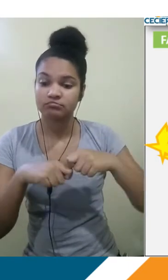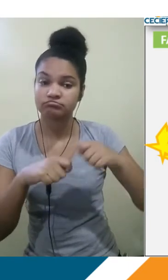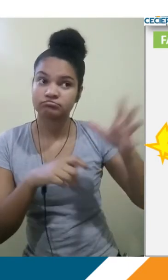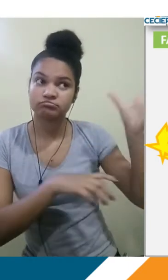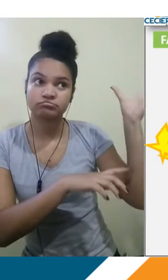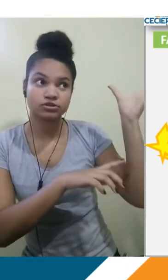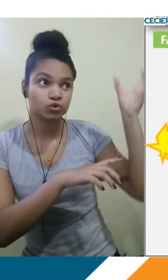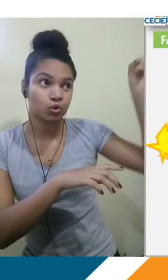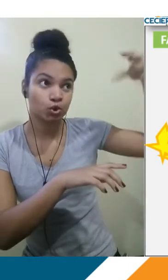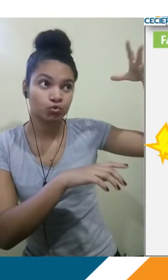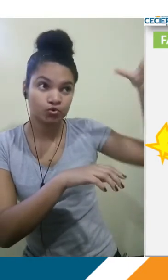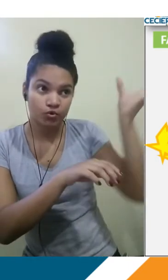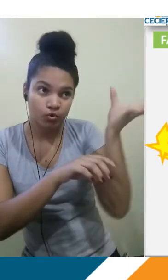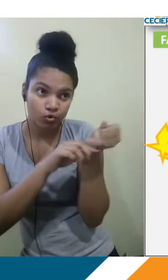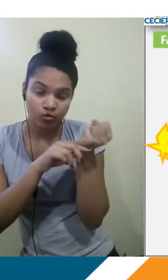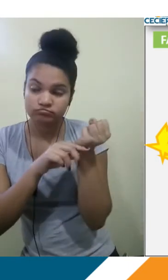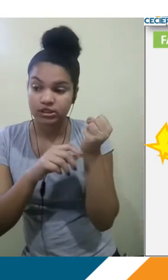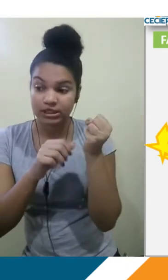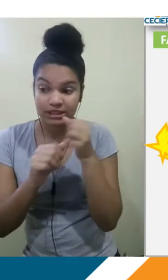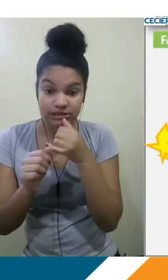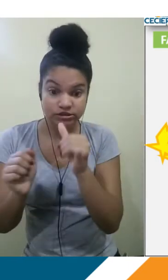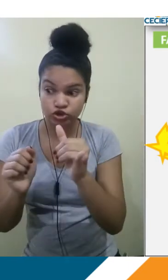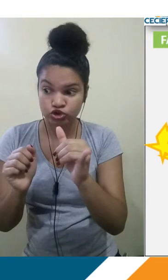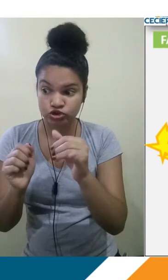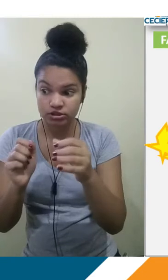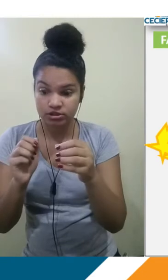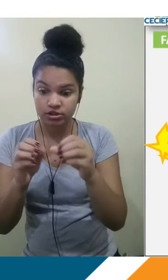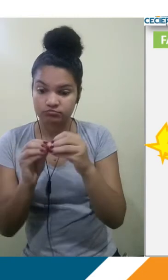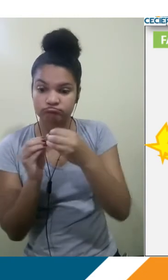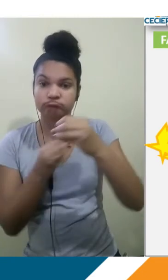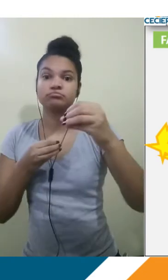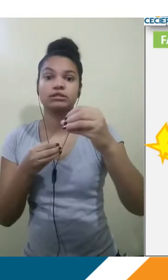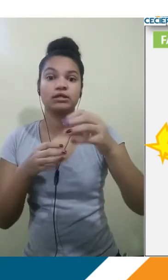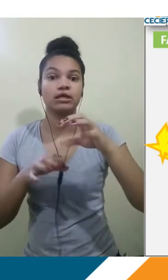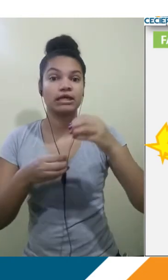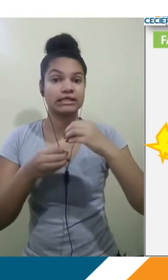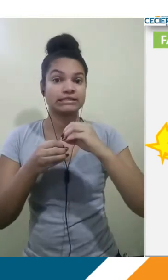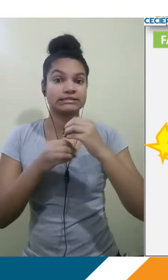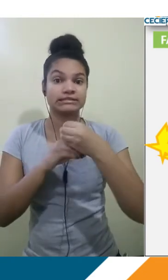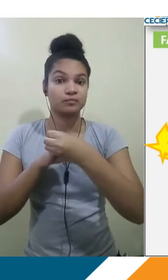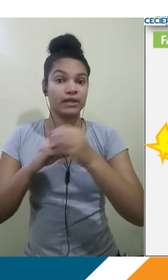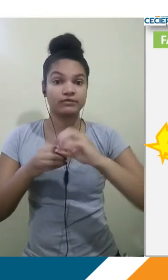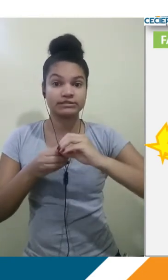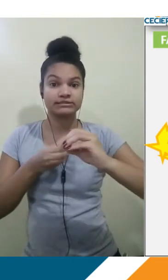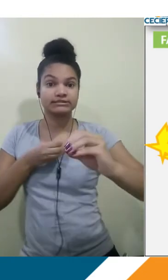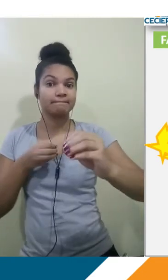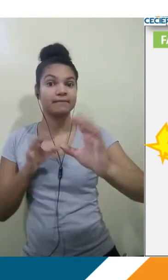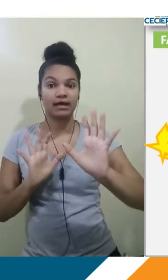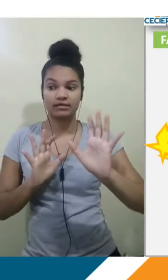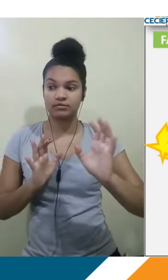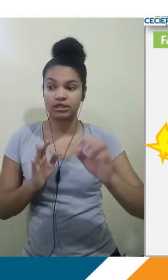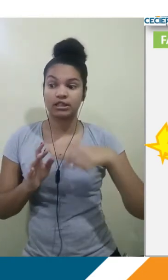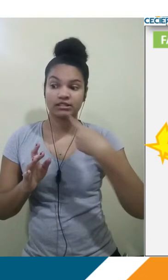da luz, esses elétrons ganham energia e se desprendem da molécula, sendo carreados por